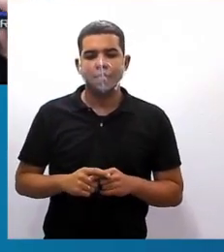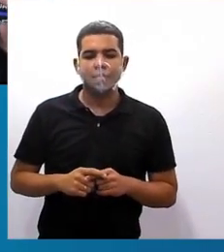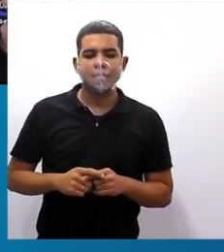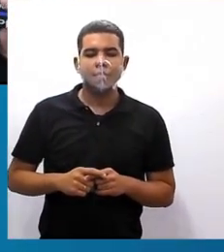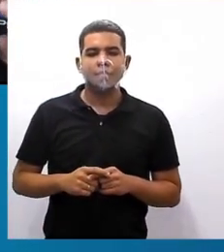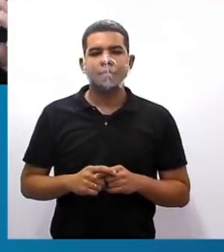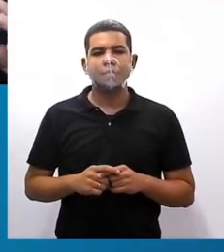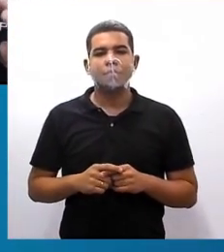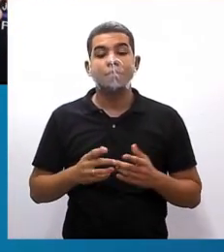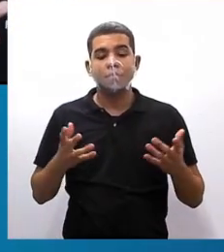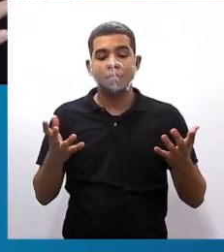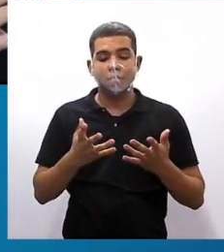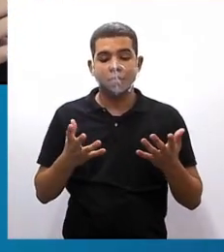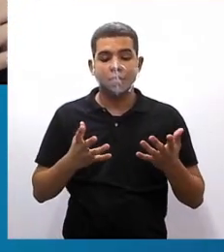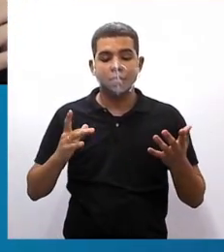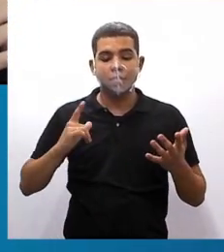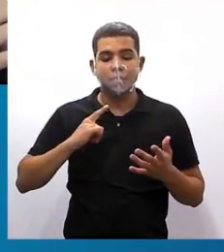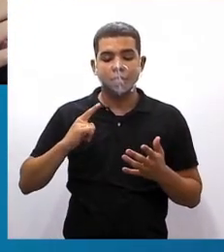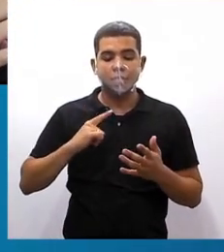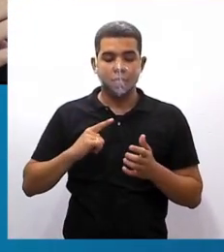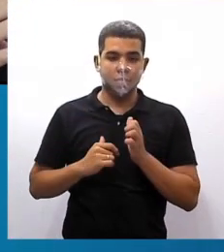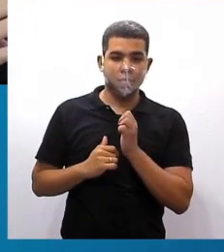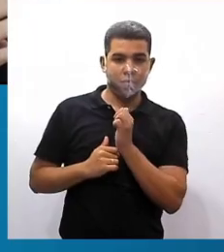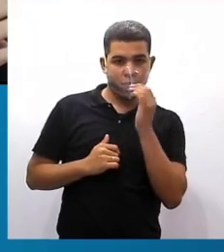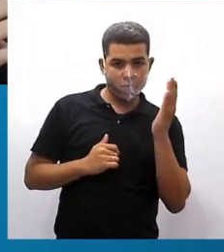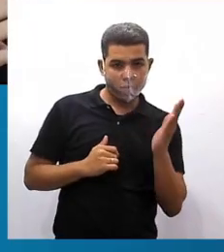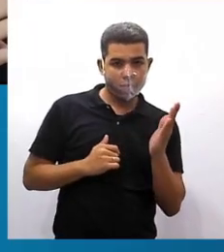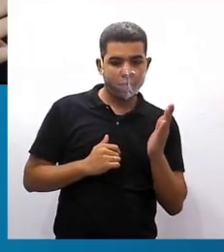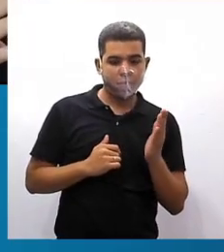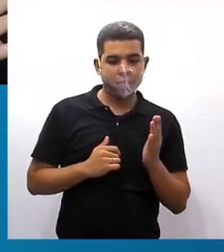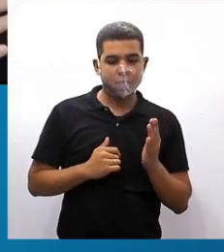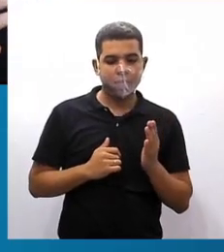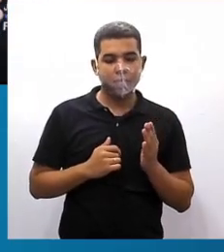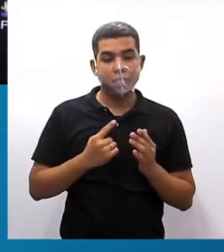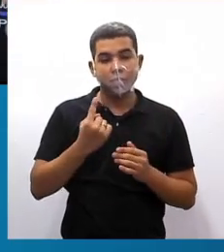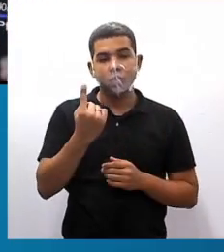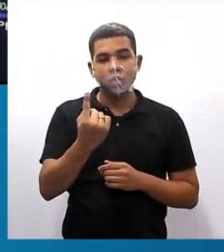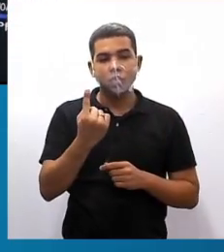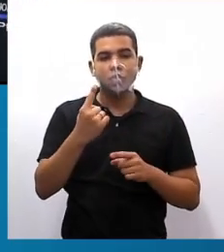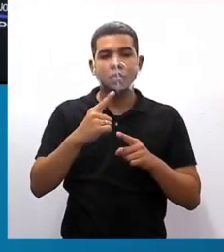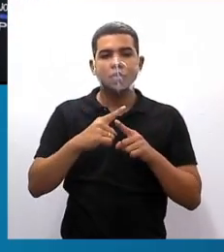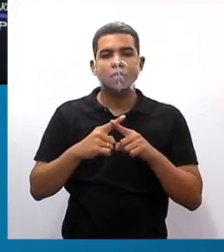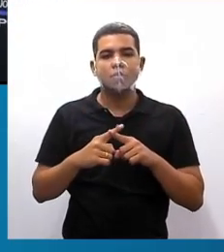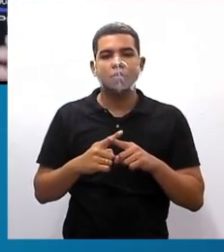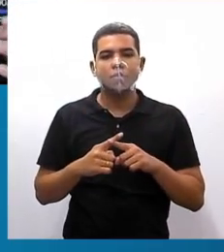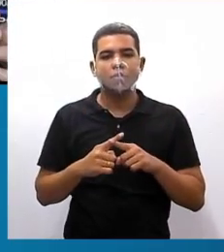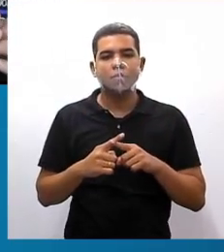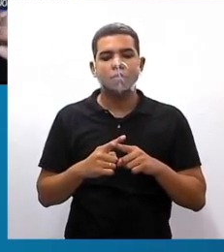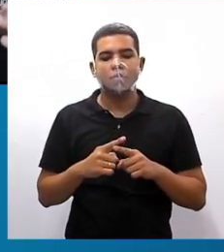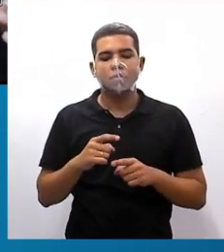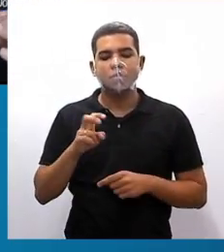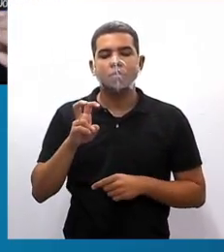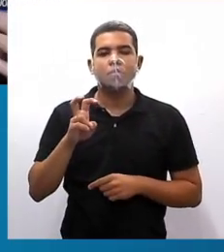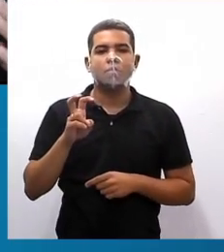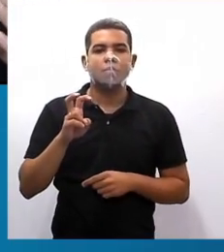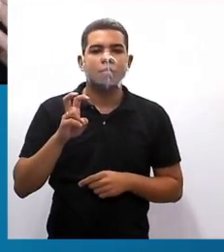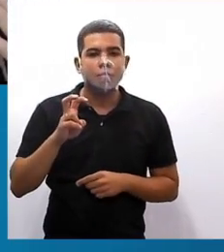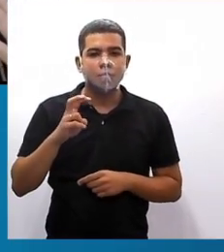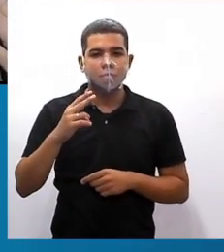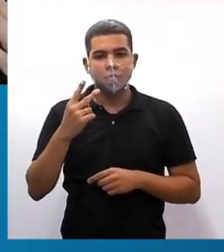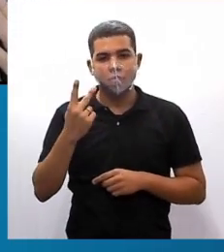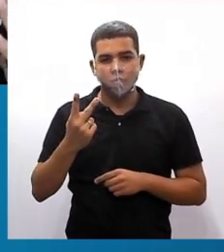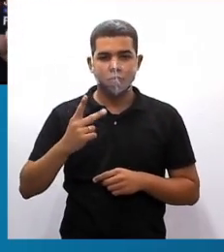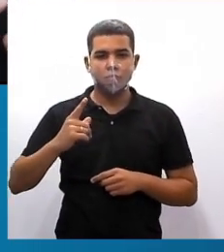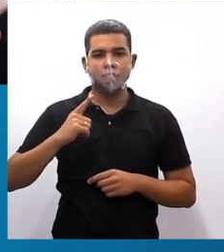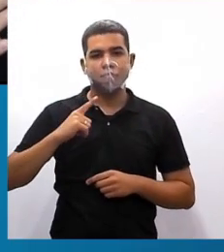né? Agora a gente vai pegar o do lado esquerdo do número, na parte de baixo, 1, e vai multiplicar também. Se eu estou no segundo número,